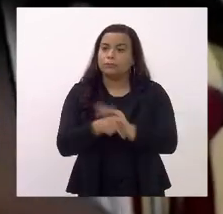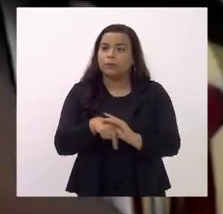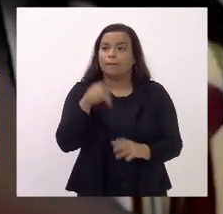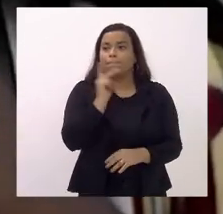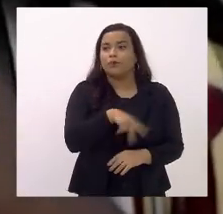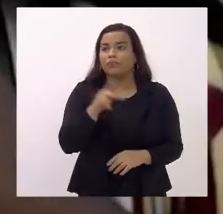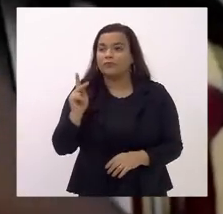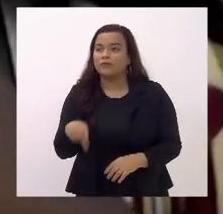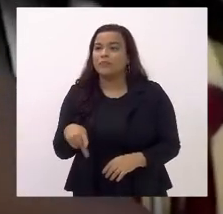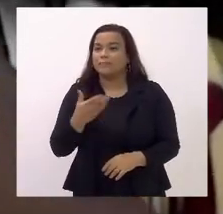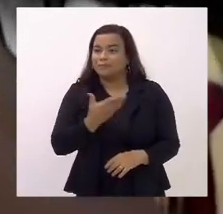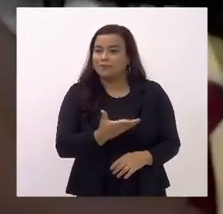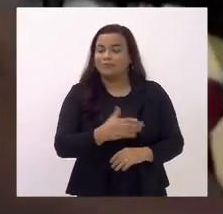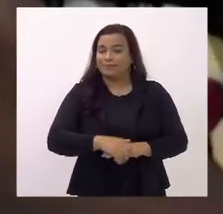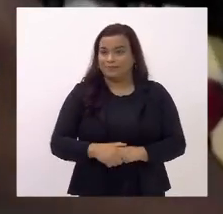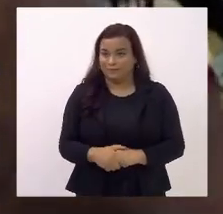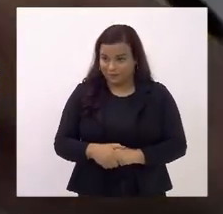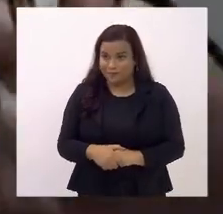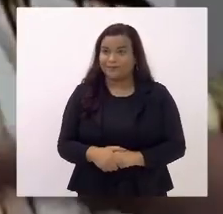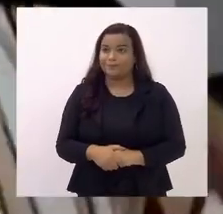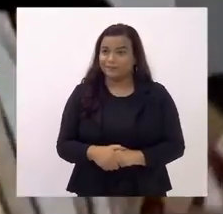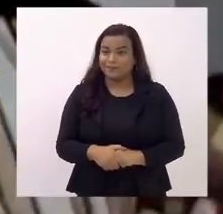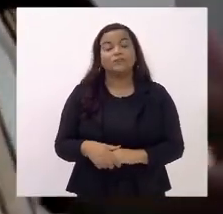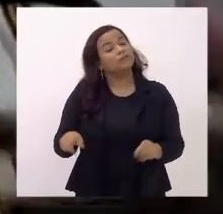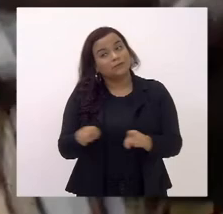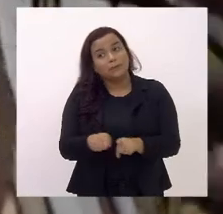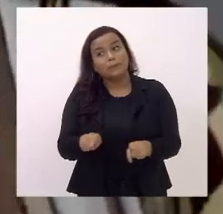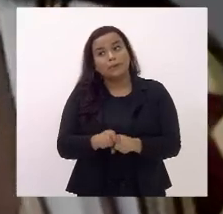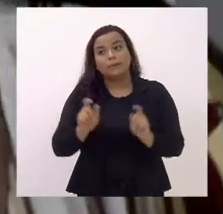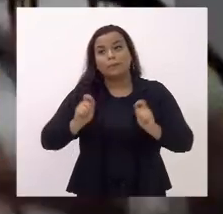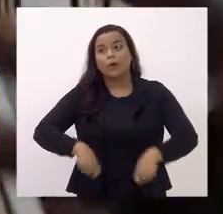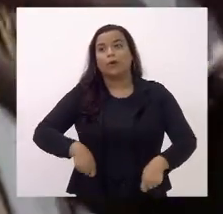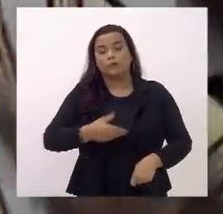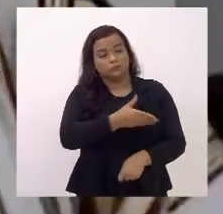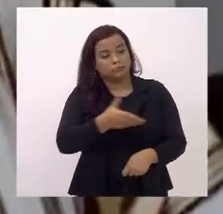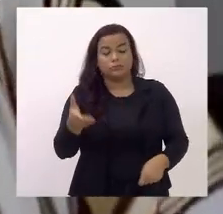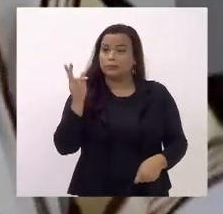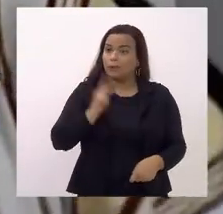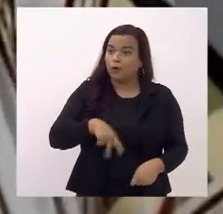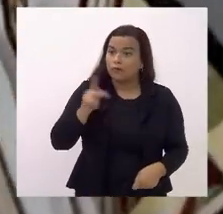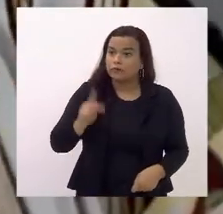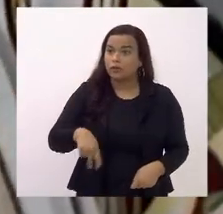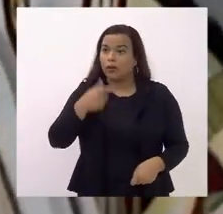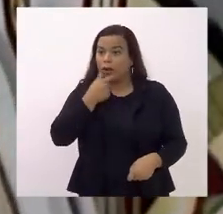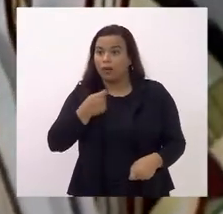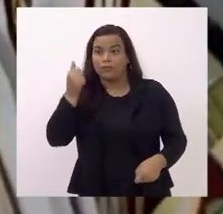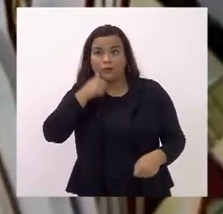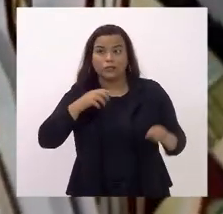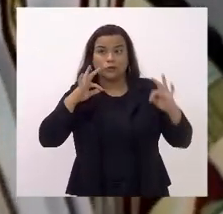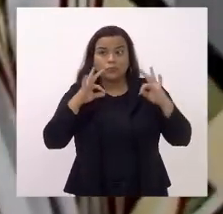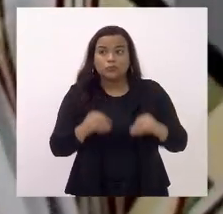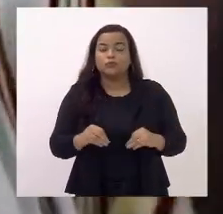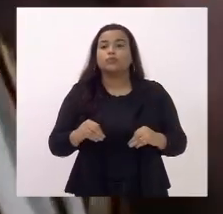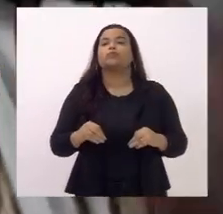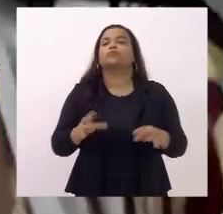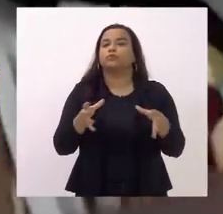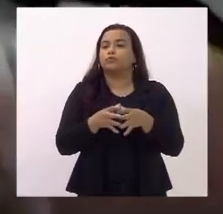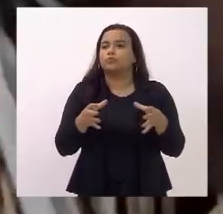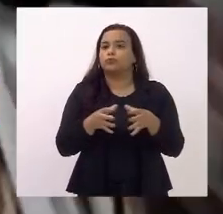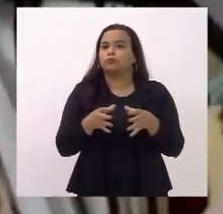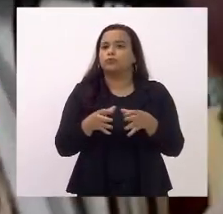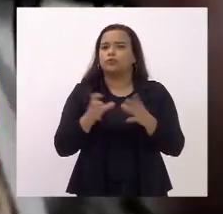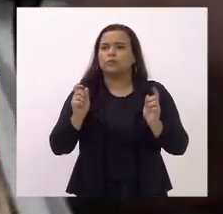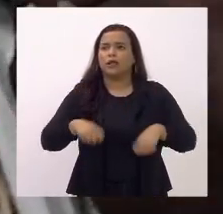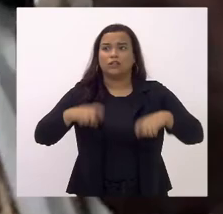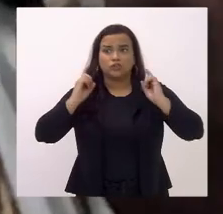docente, que haja, né, a possibilidade de que os professores, as professoras, o corpo docente tenha dignidade